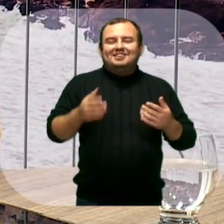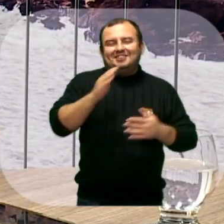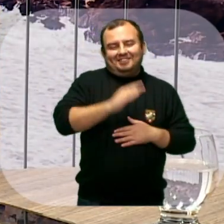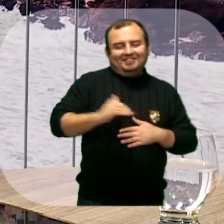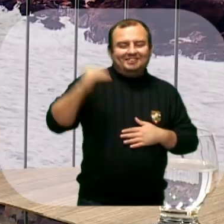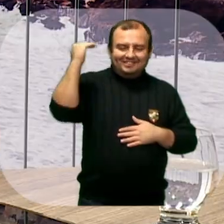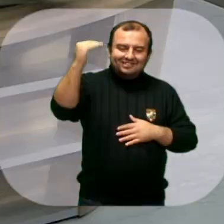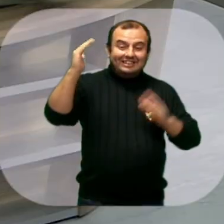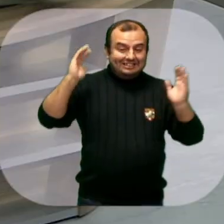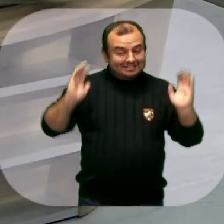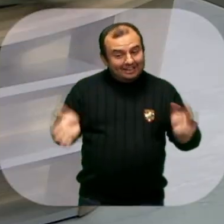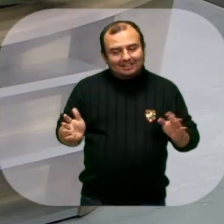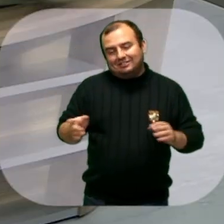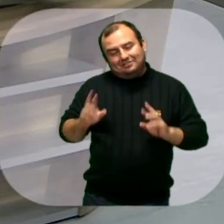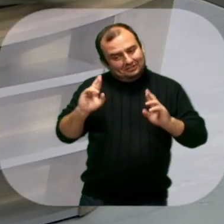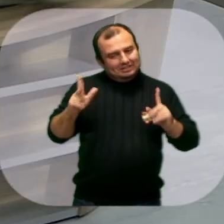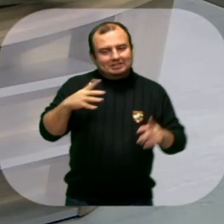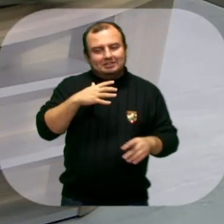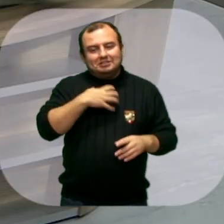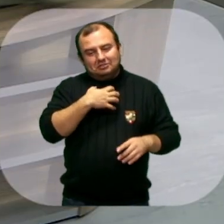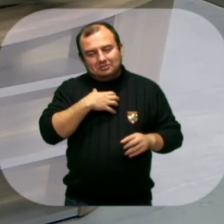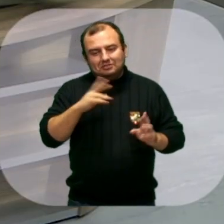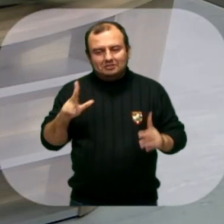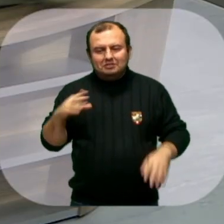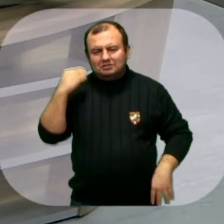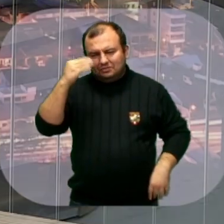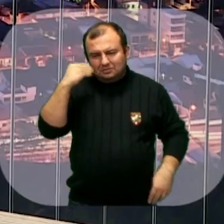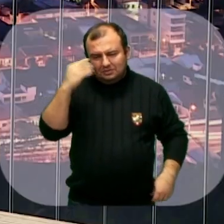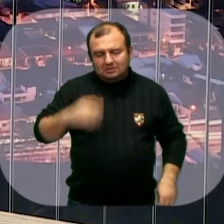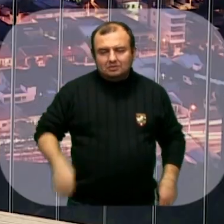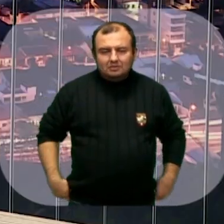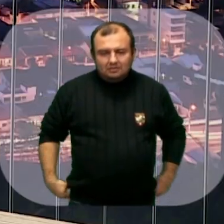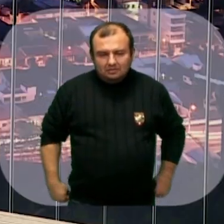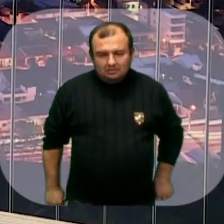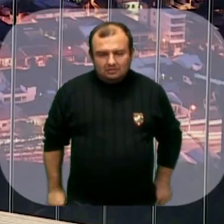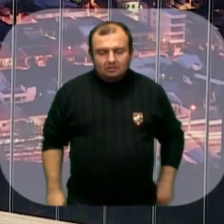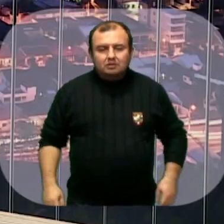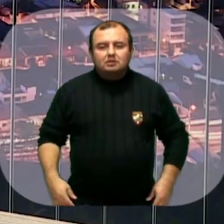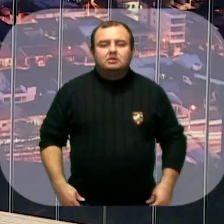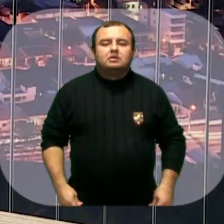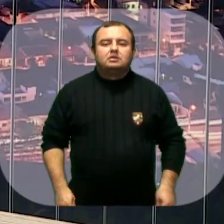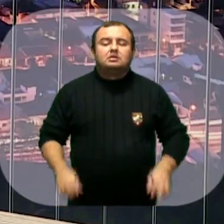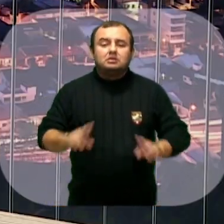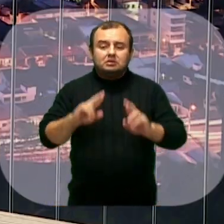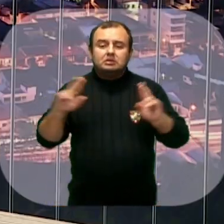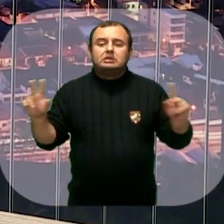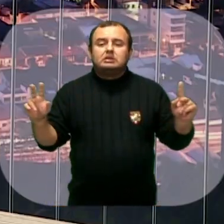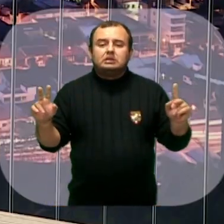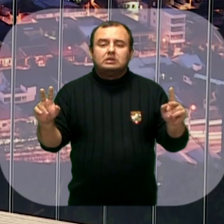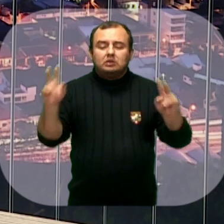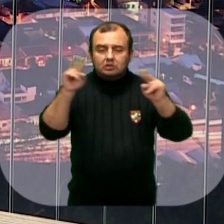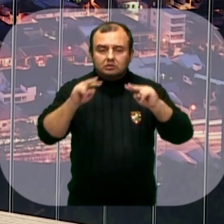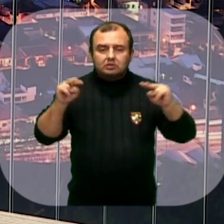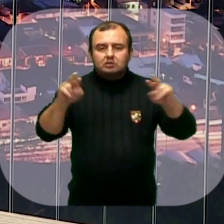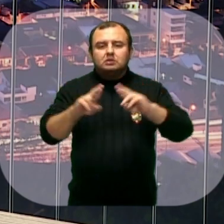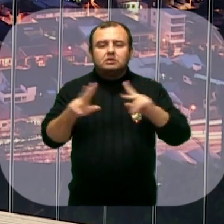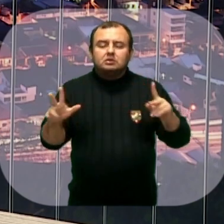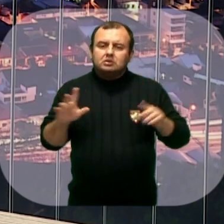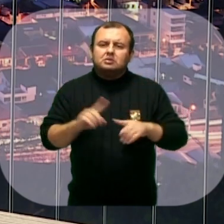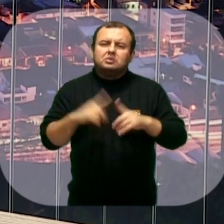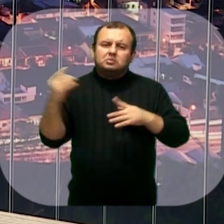coisa. Mas a experiência é outra, até porque a gente acumulou outro tipo de visão. Mas